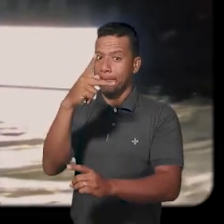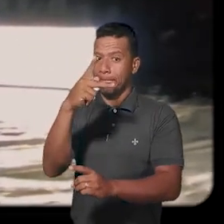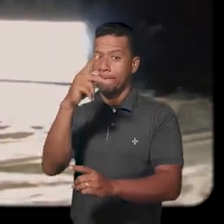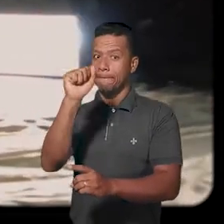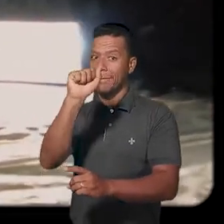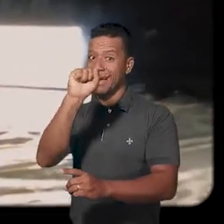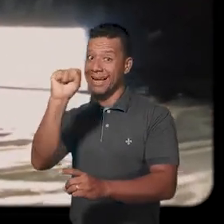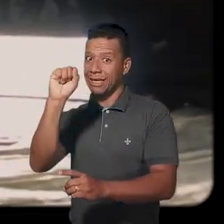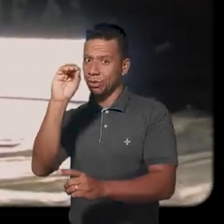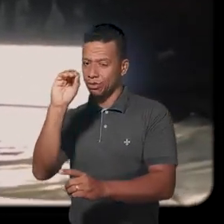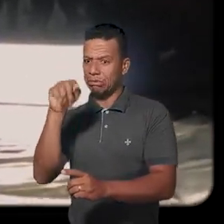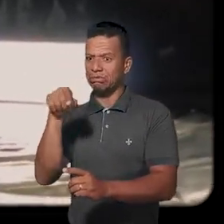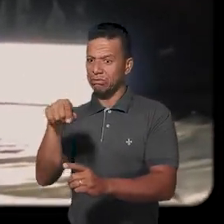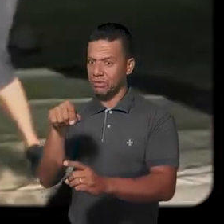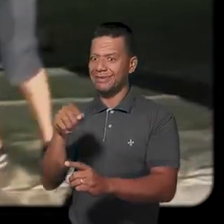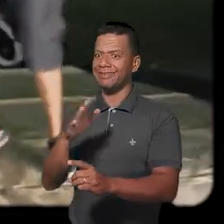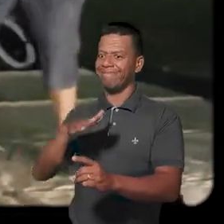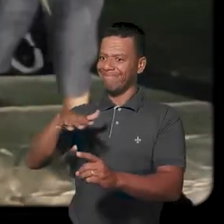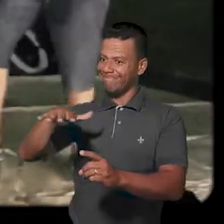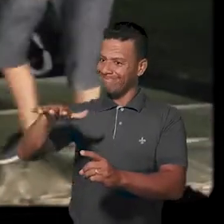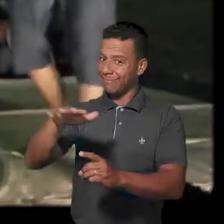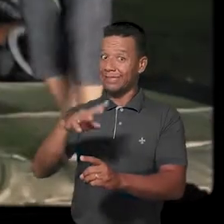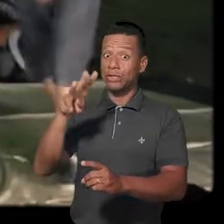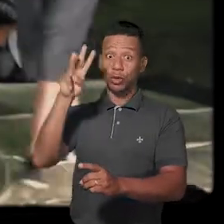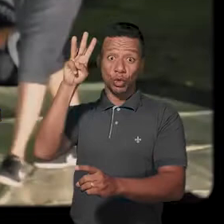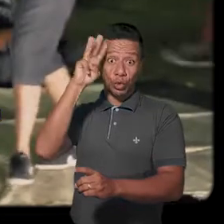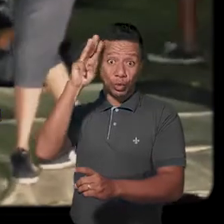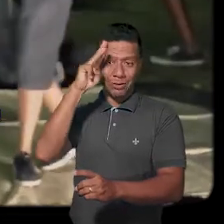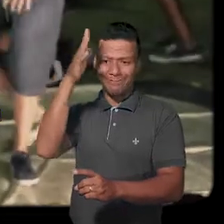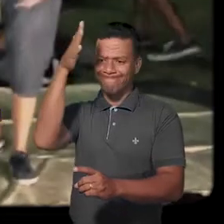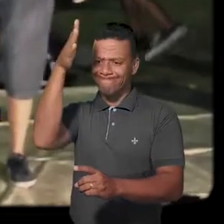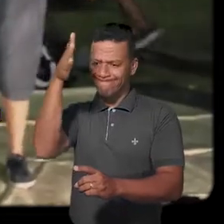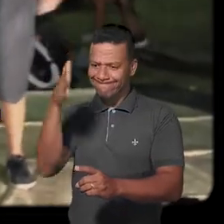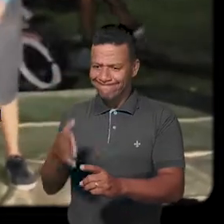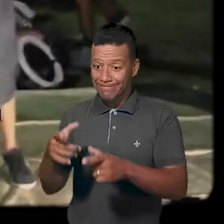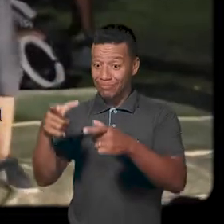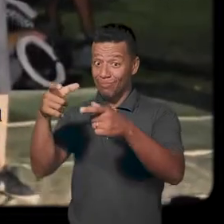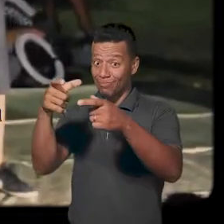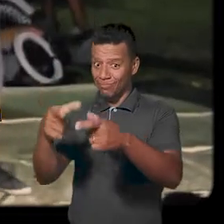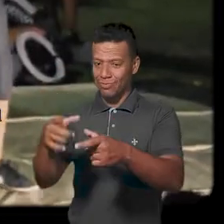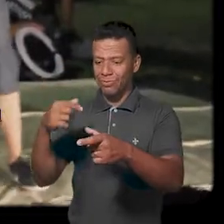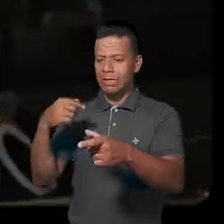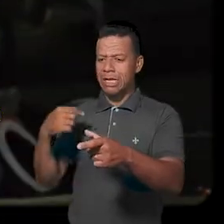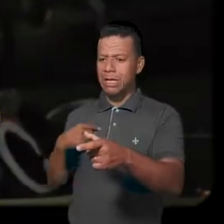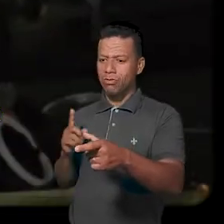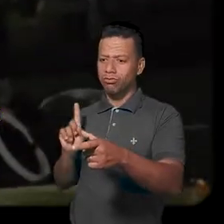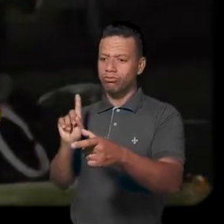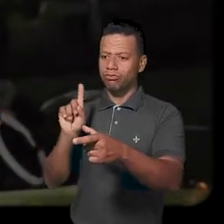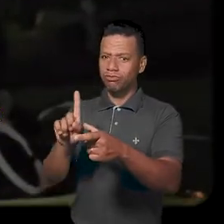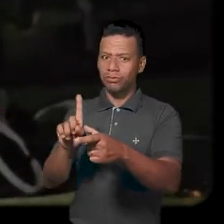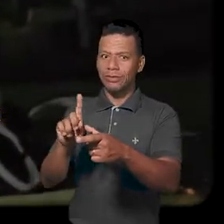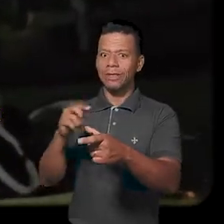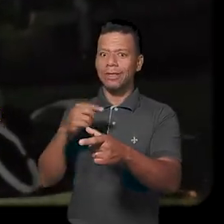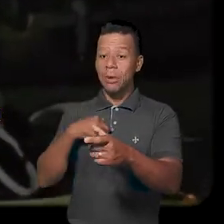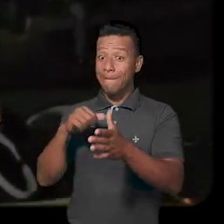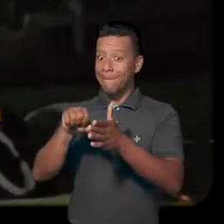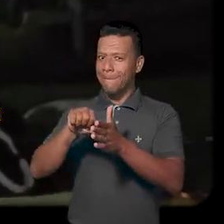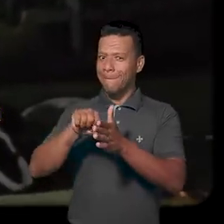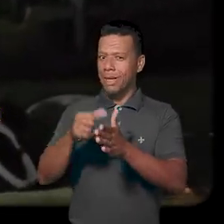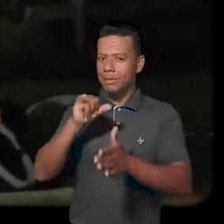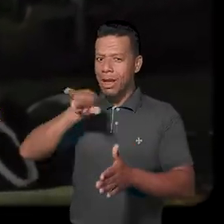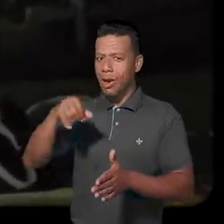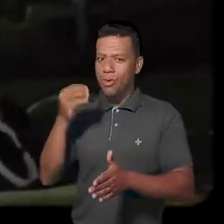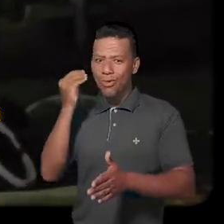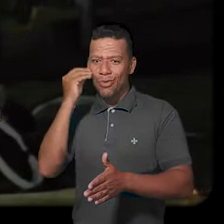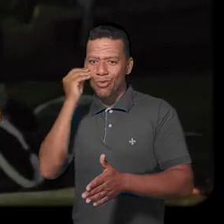encontro de Malabares, que acontecia toda terça, no mesmo lugar onde eu passei e tive a minha primeira oportunidade